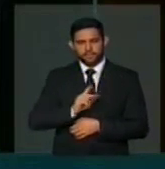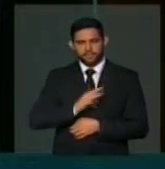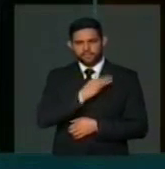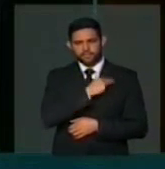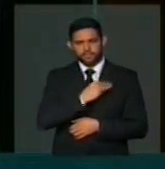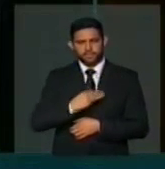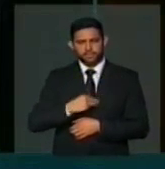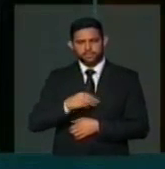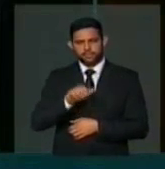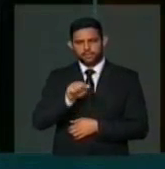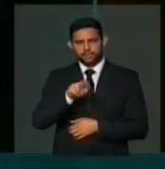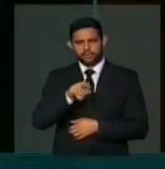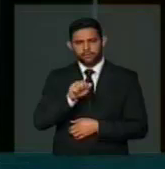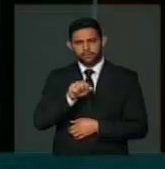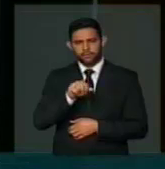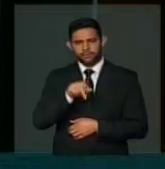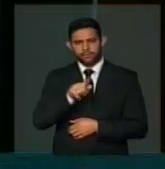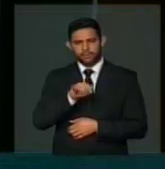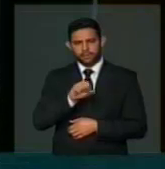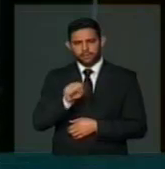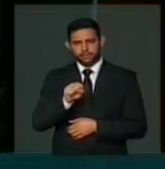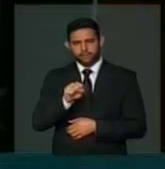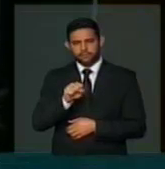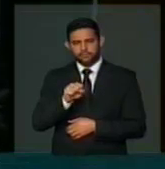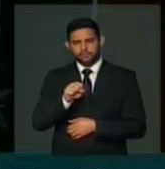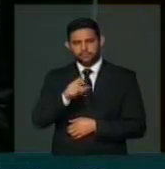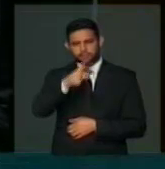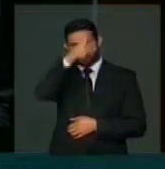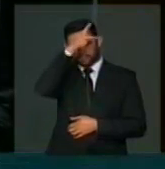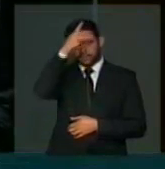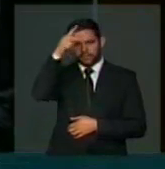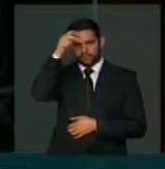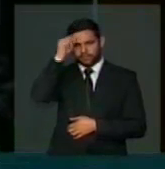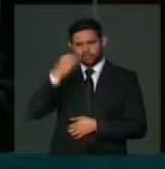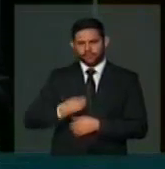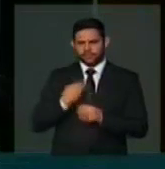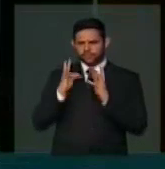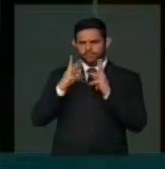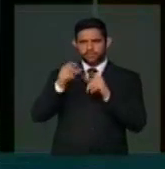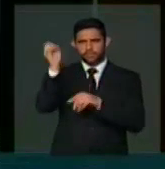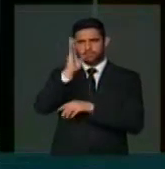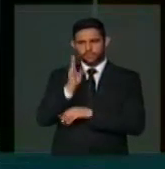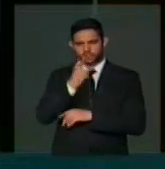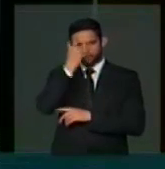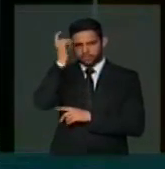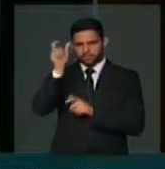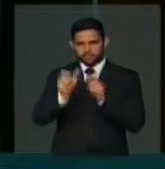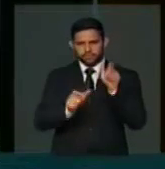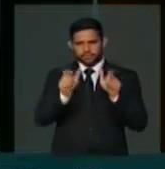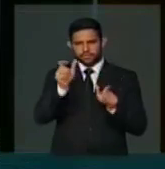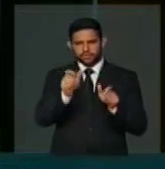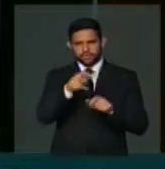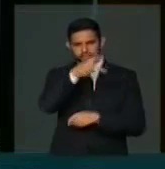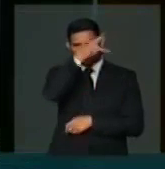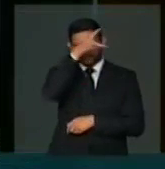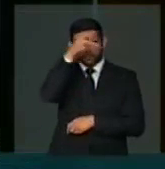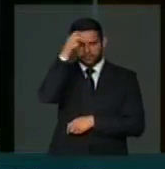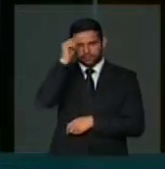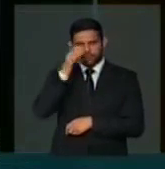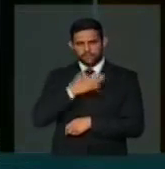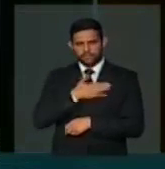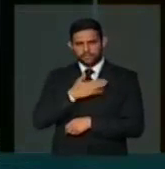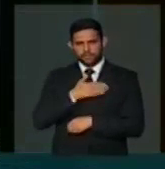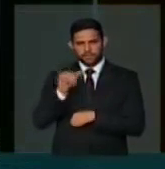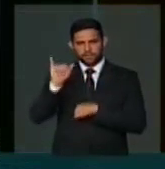ministro Haroldo Cedrais, prefeitos de todo o Brasil, na pessoa do prefeito da minha